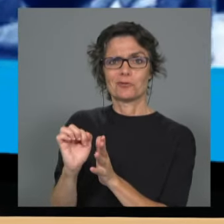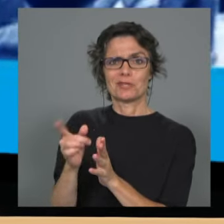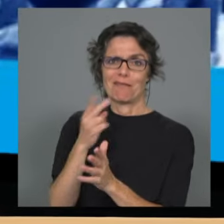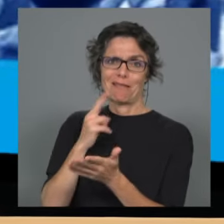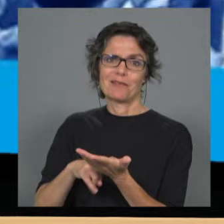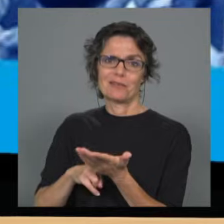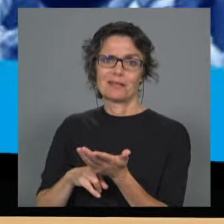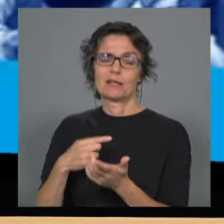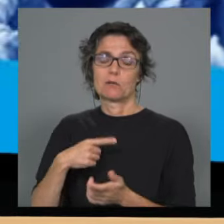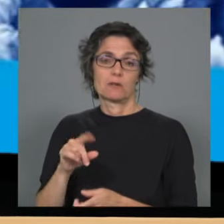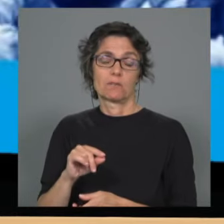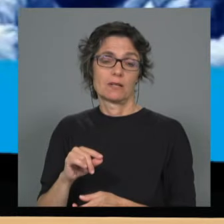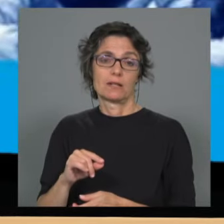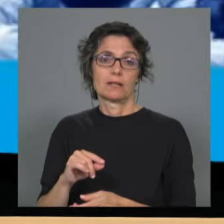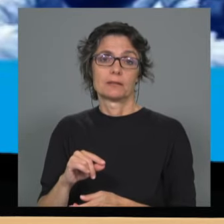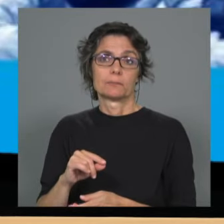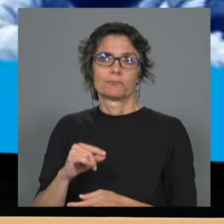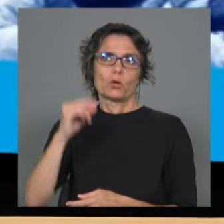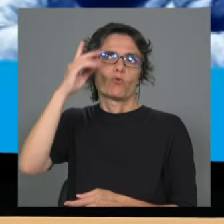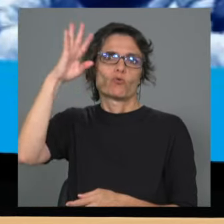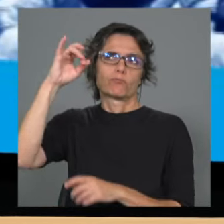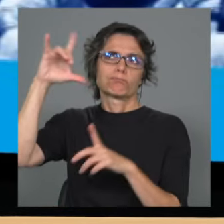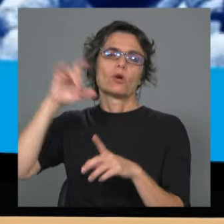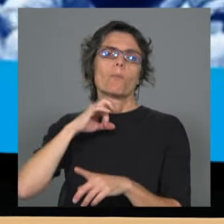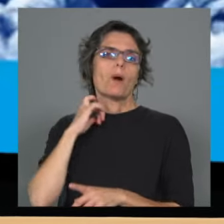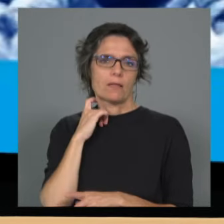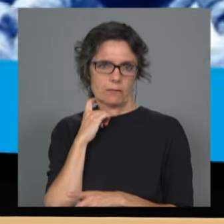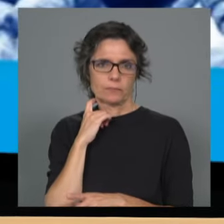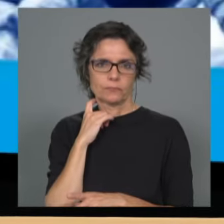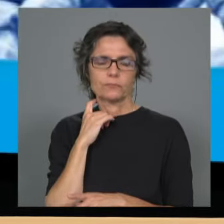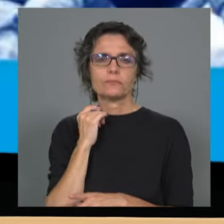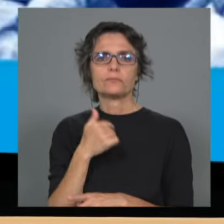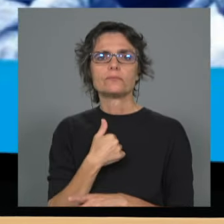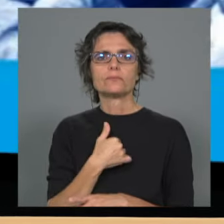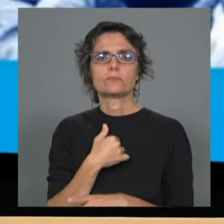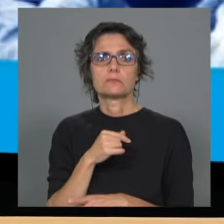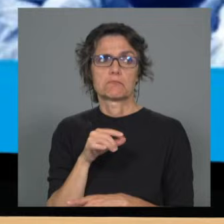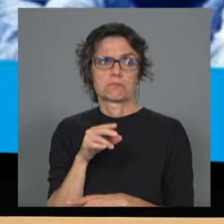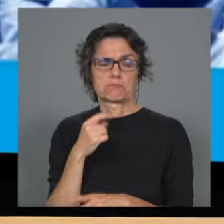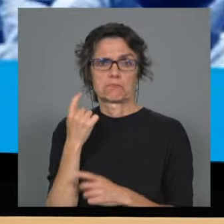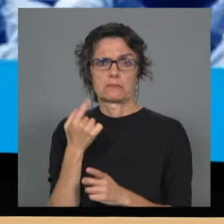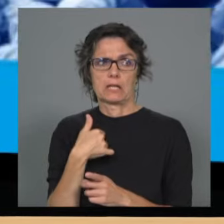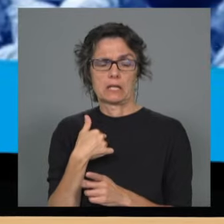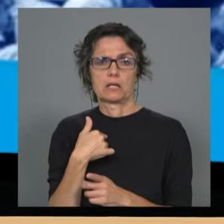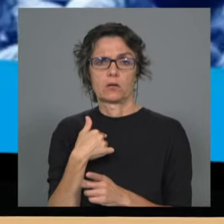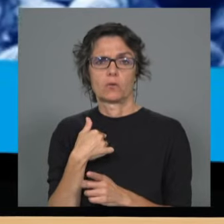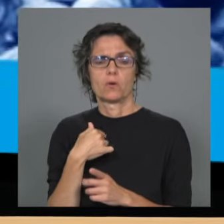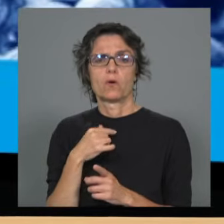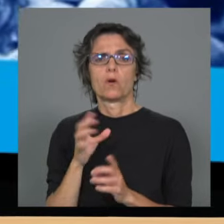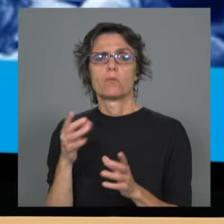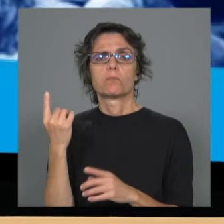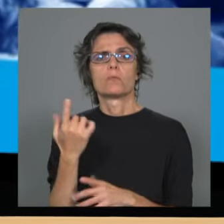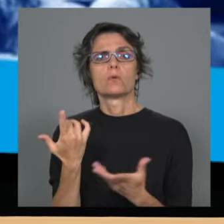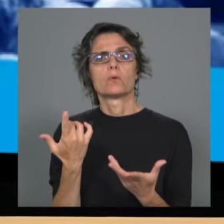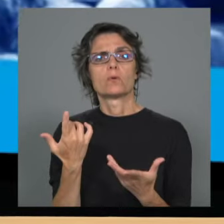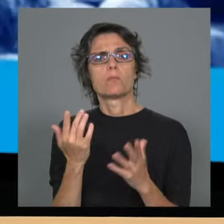não... Obviamente, o meu sonho era ser padre e nunca tinha pensado na ideia de me consagrar ou de entrar no